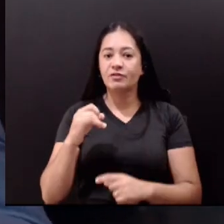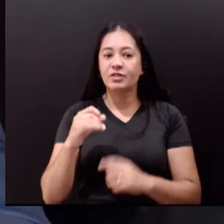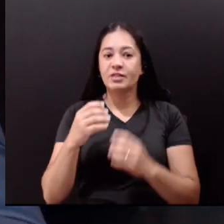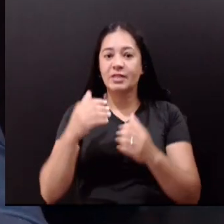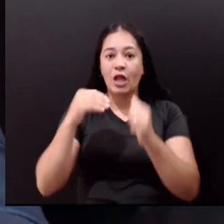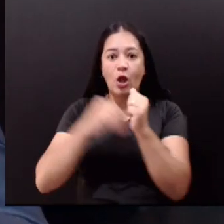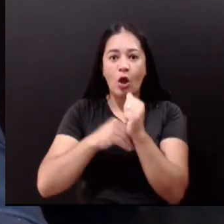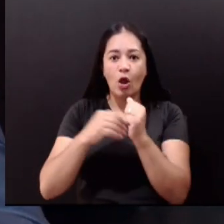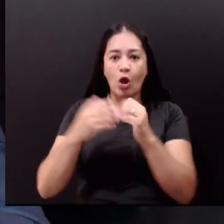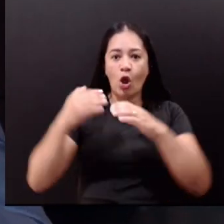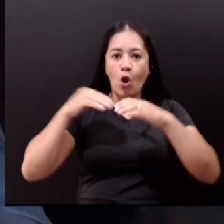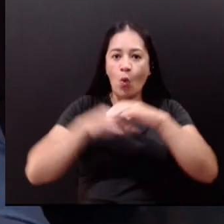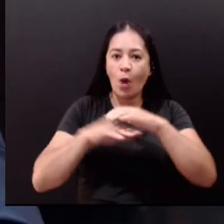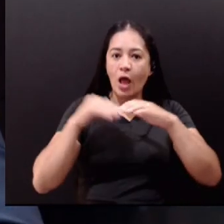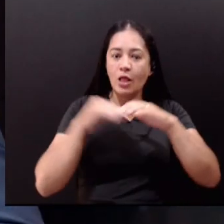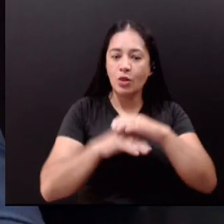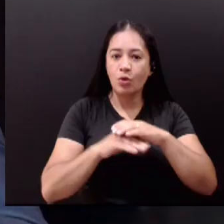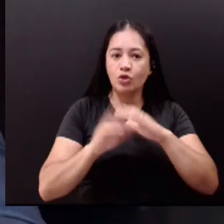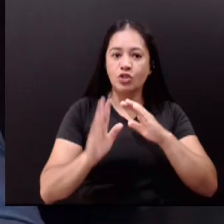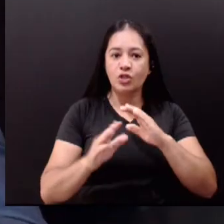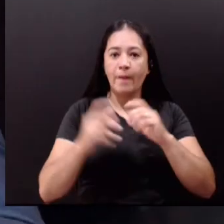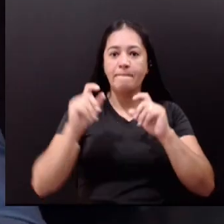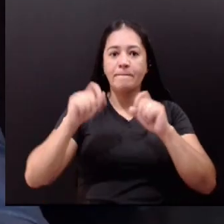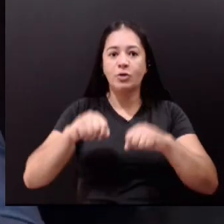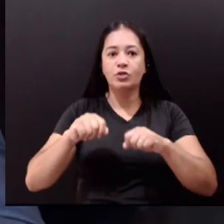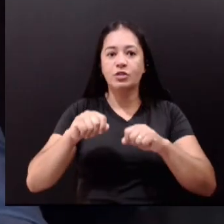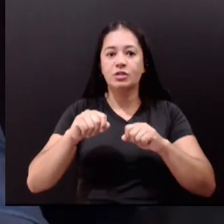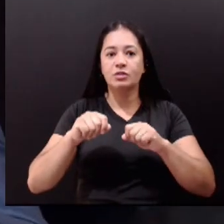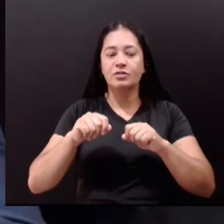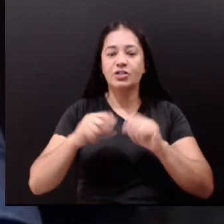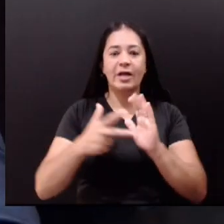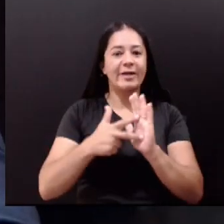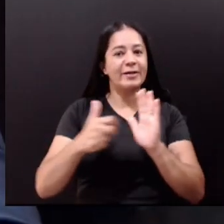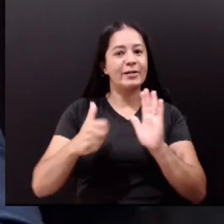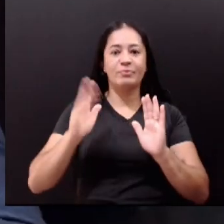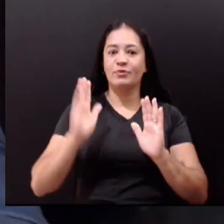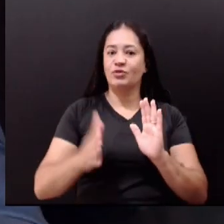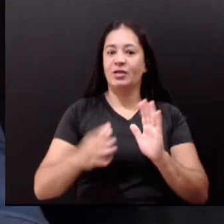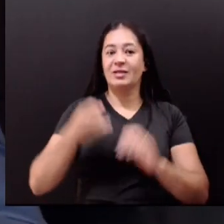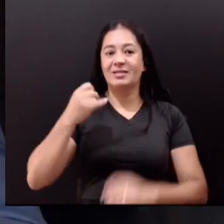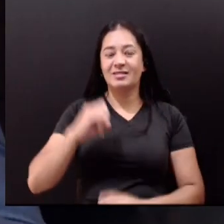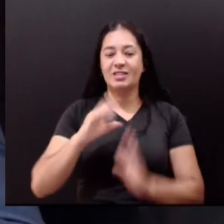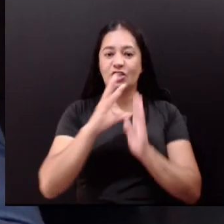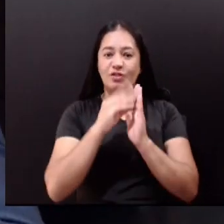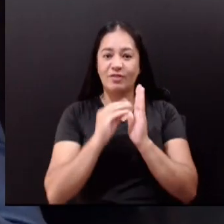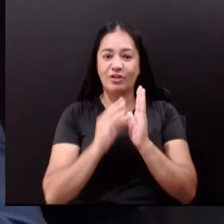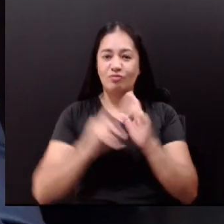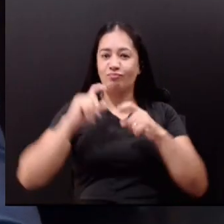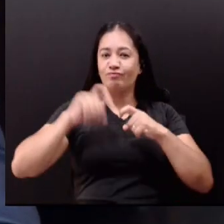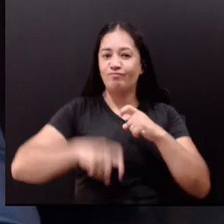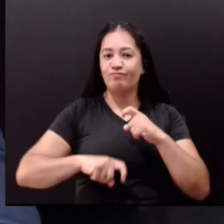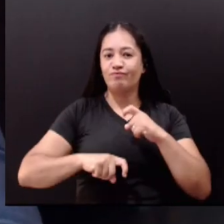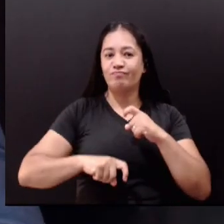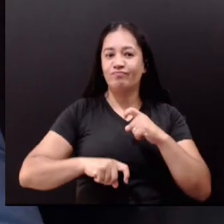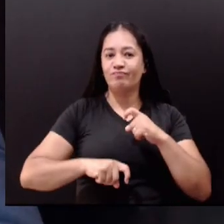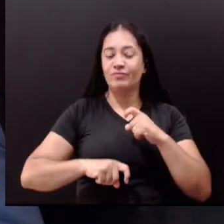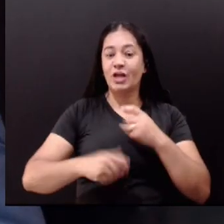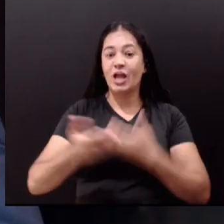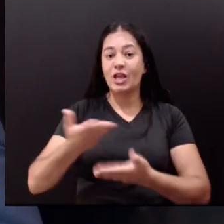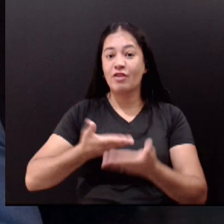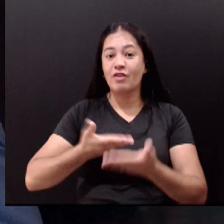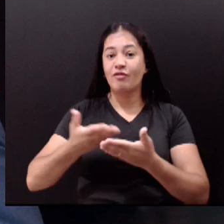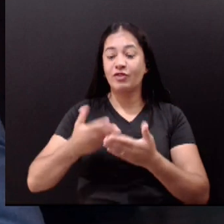imagens, já é possível configurar um crime, principalmente se tiver conteúdo sexual e sexual envolvendo menores,